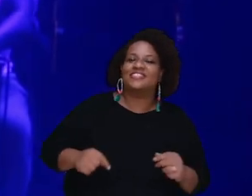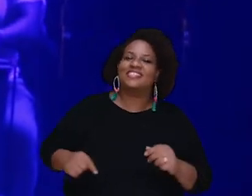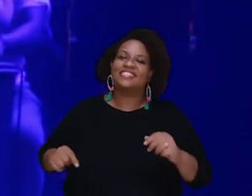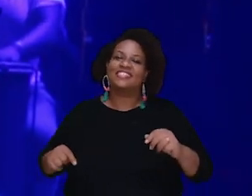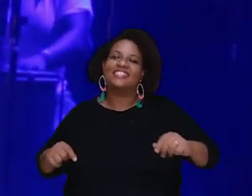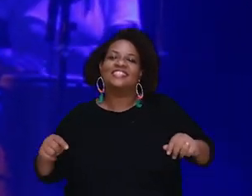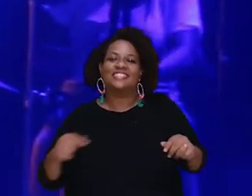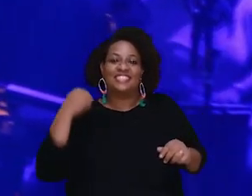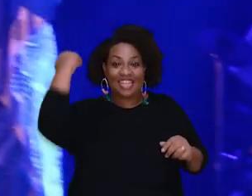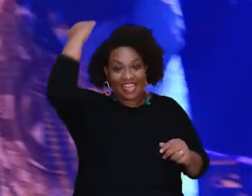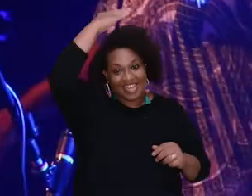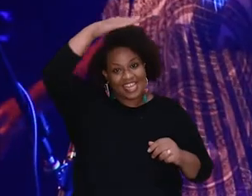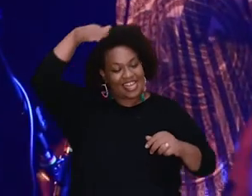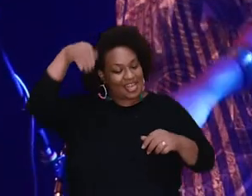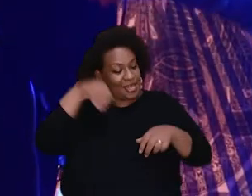levar, eu